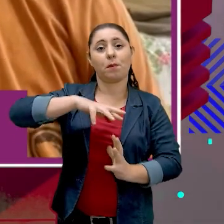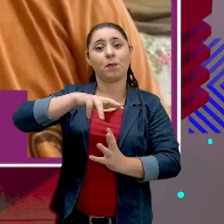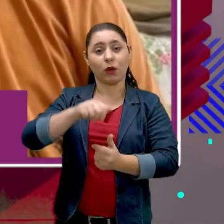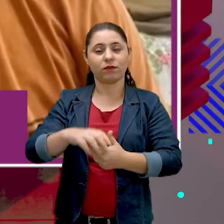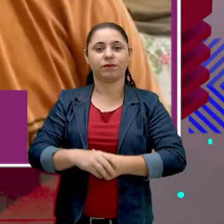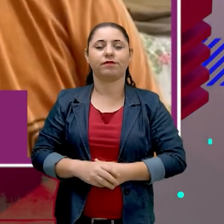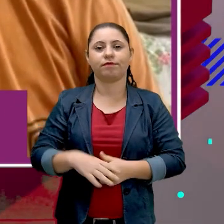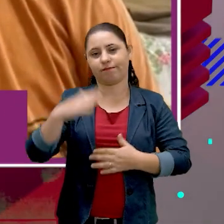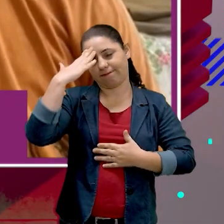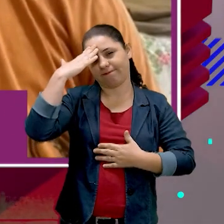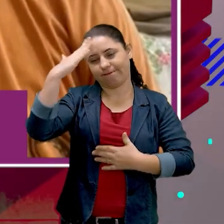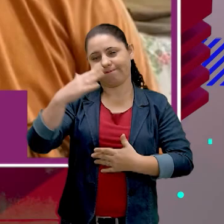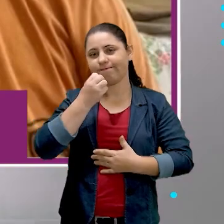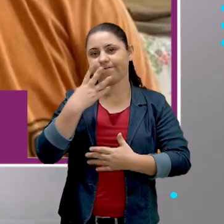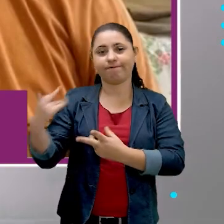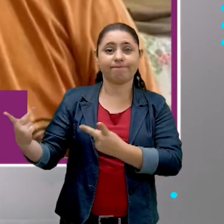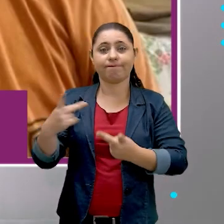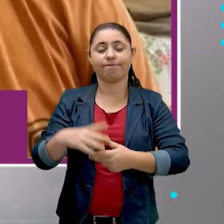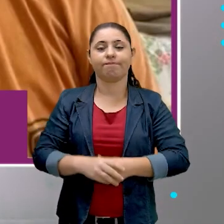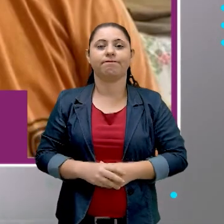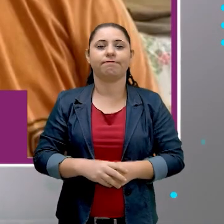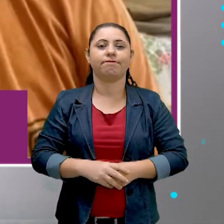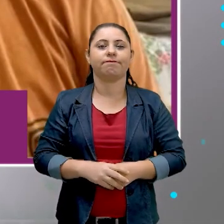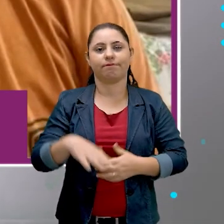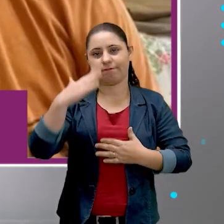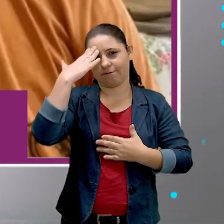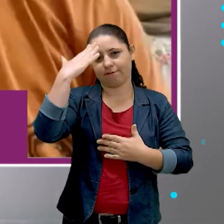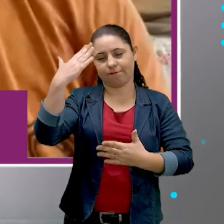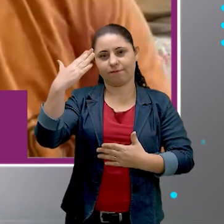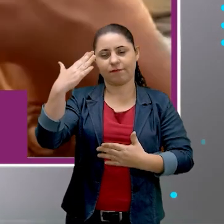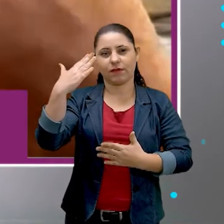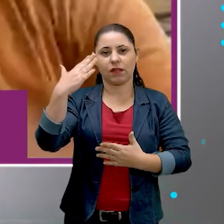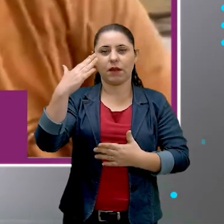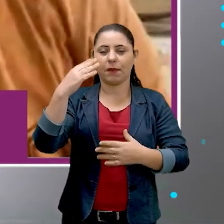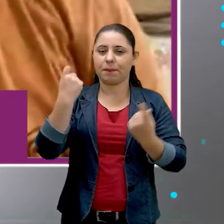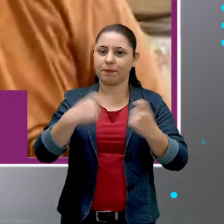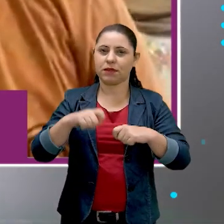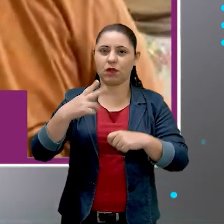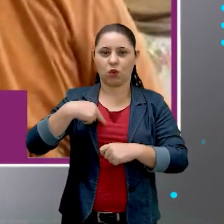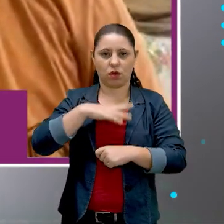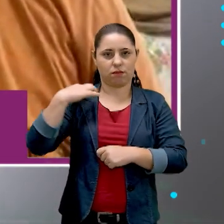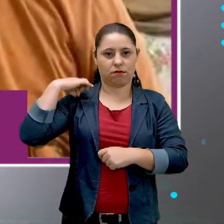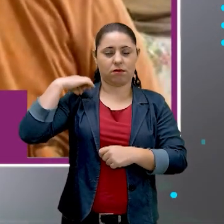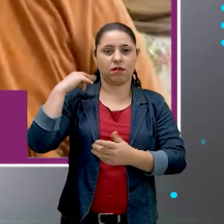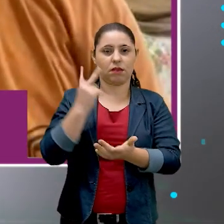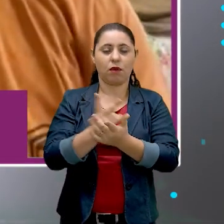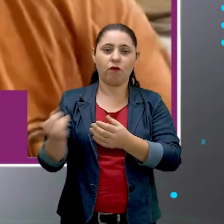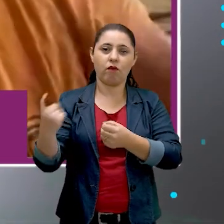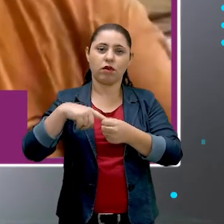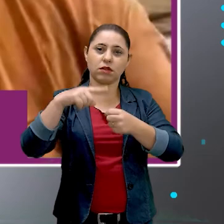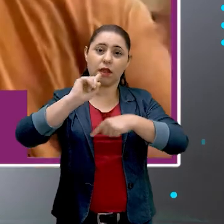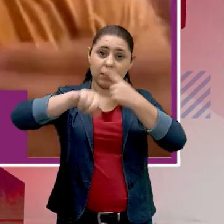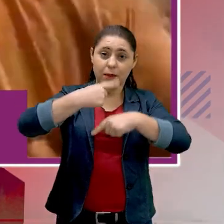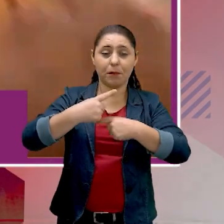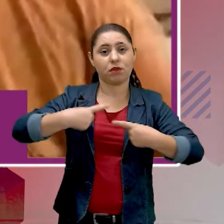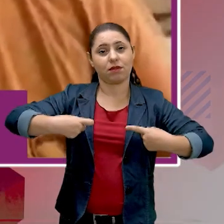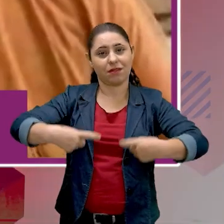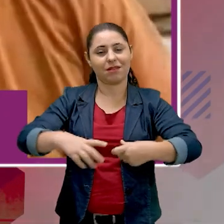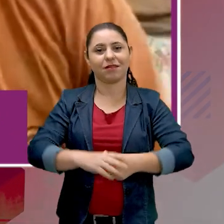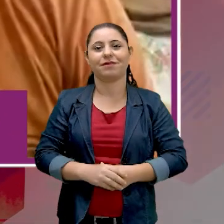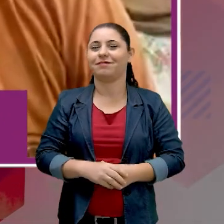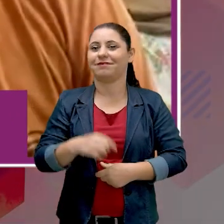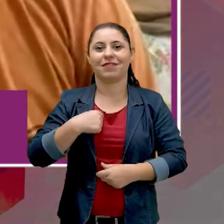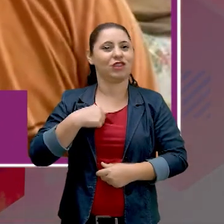mundial. Muito obrigada, seja sempre muito bem-vindo aqui com a gente. Obrigado, agradeço. Precisar da gente, só chamar, estamos aí para isso. Espero voltar aqui para falar depois da